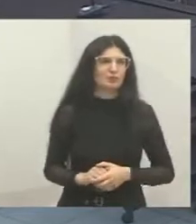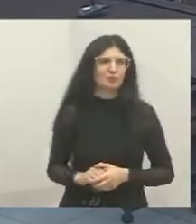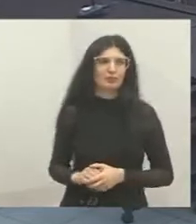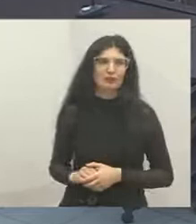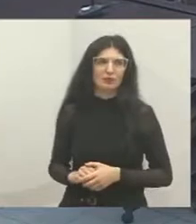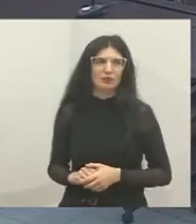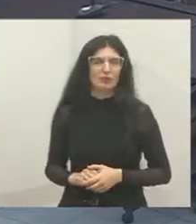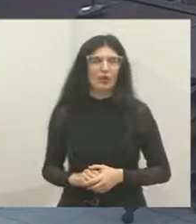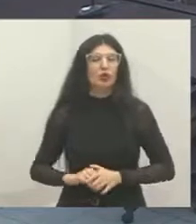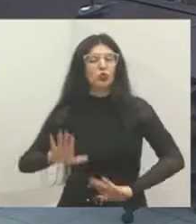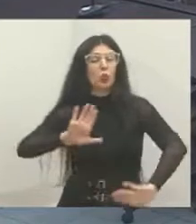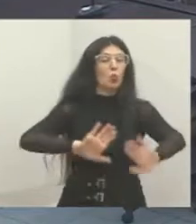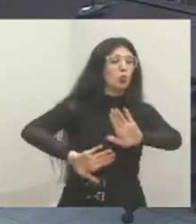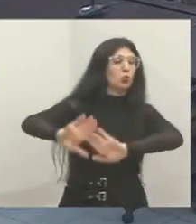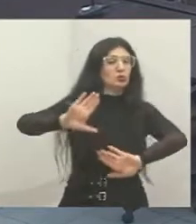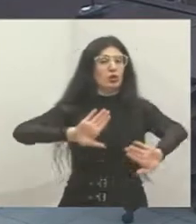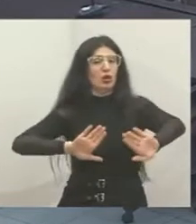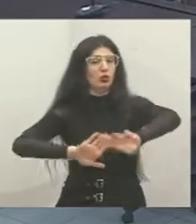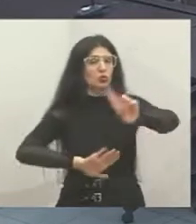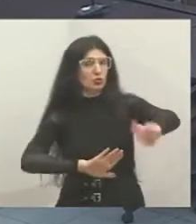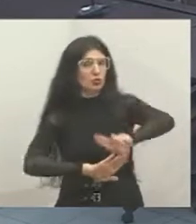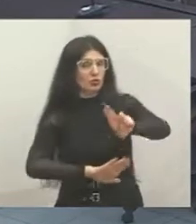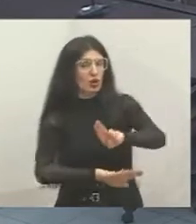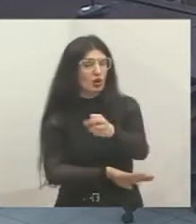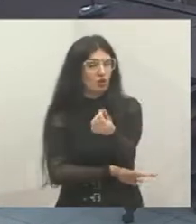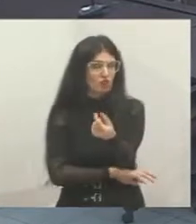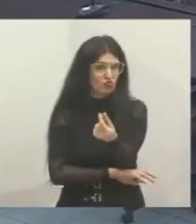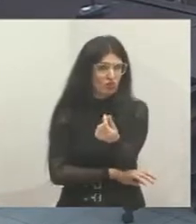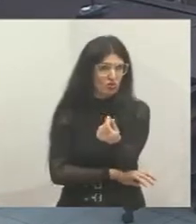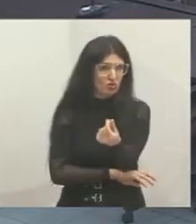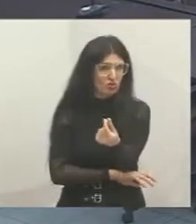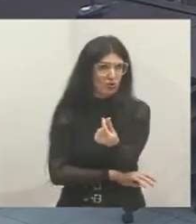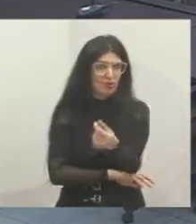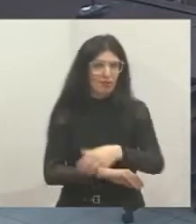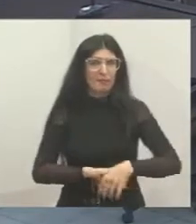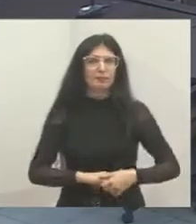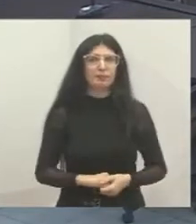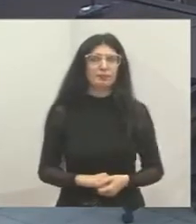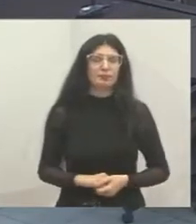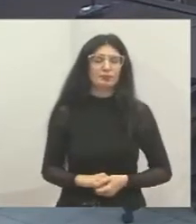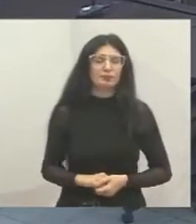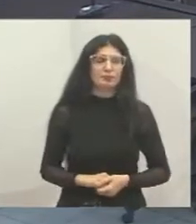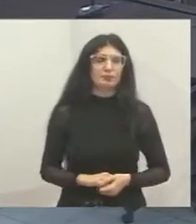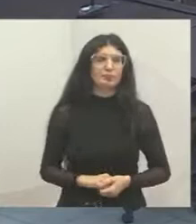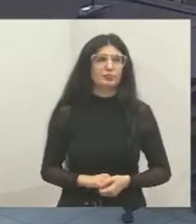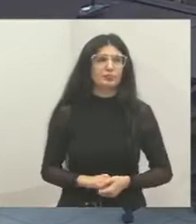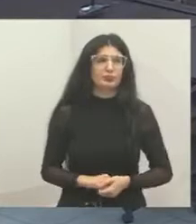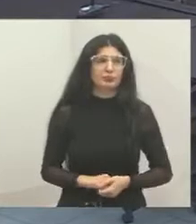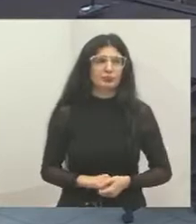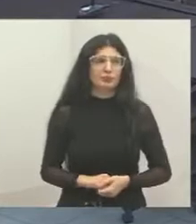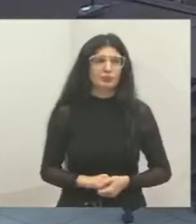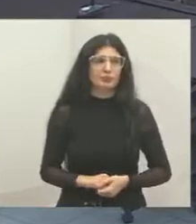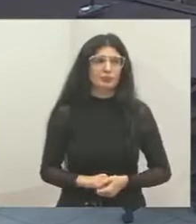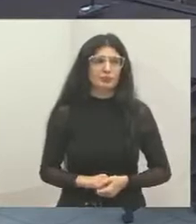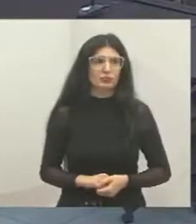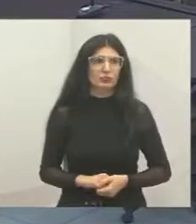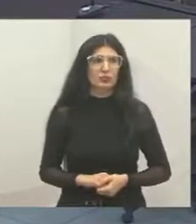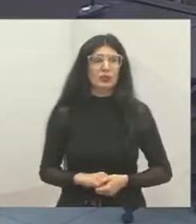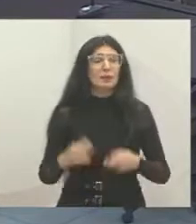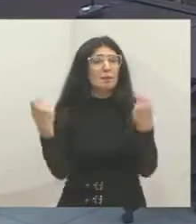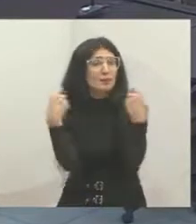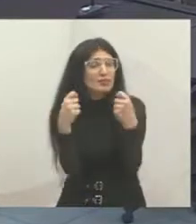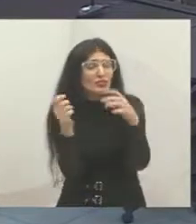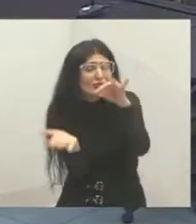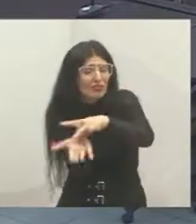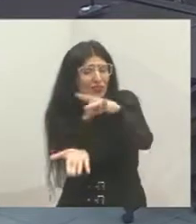mas sim uma prudência de não executar o orçamento na sua íntegra sem ter possivelmente o capital de giro de